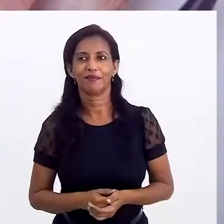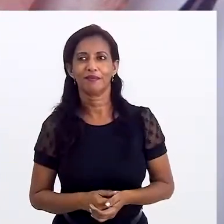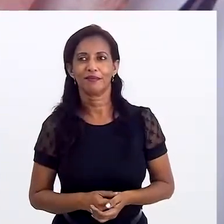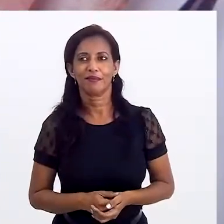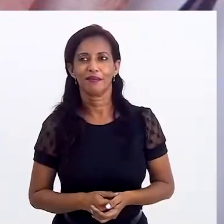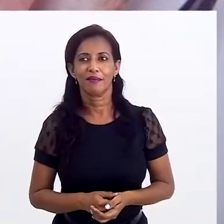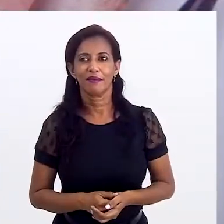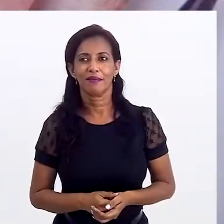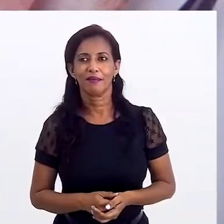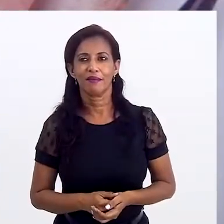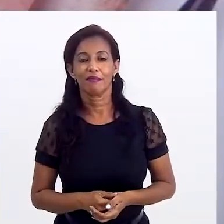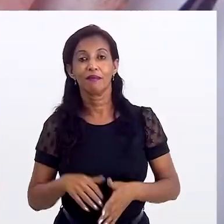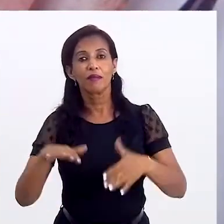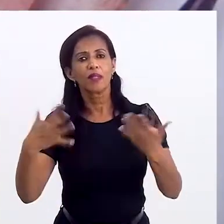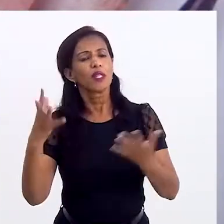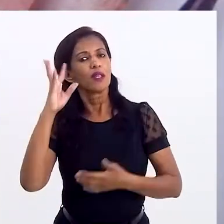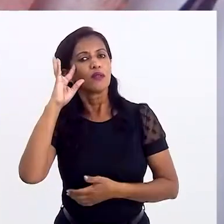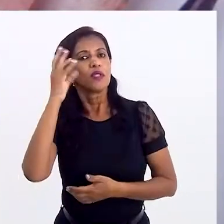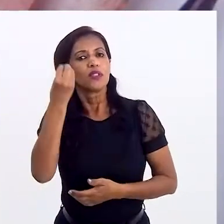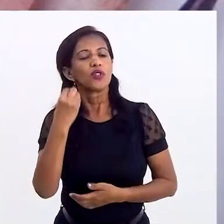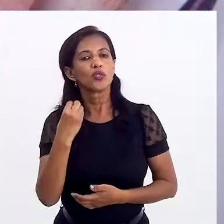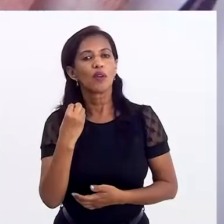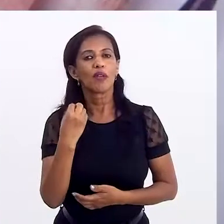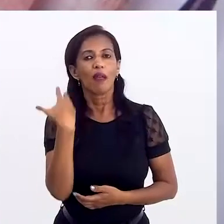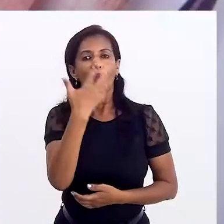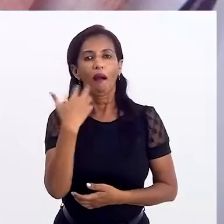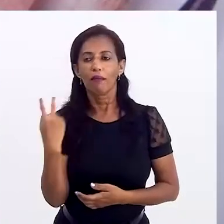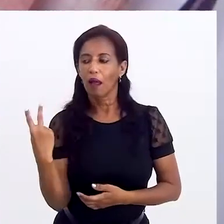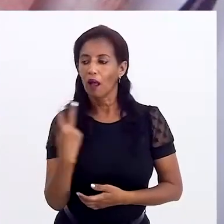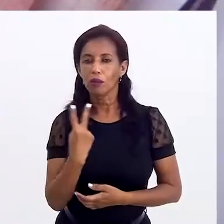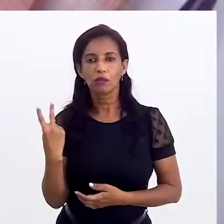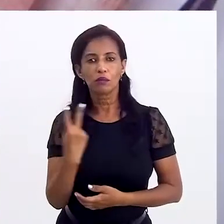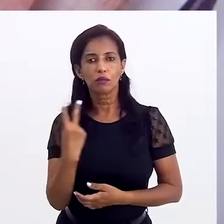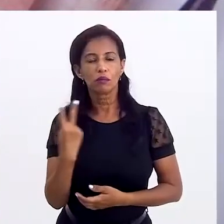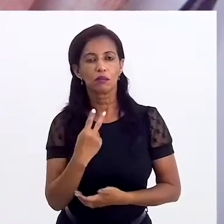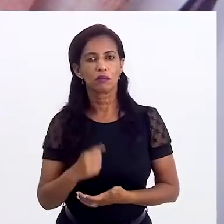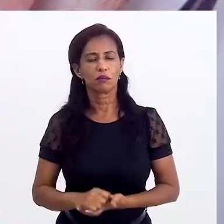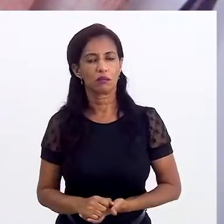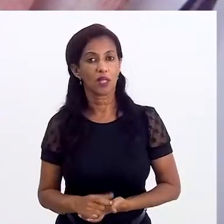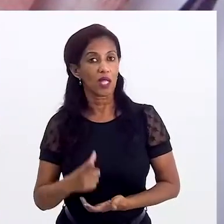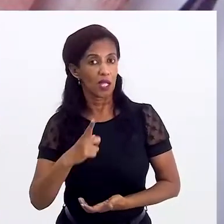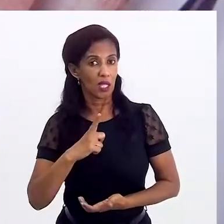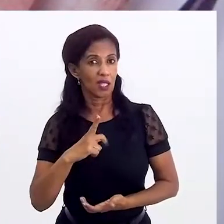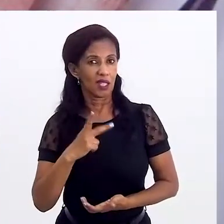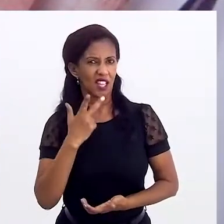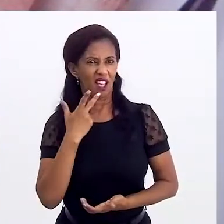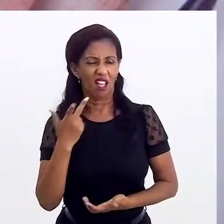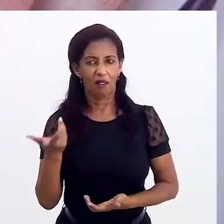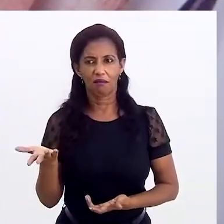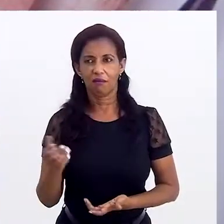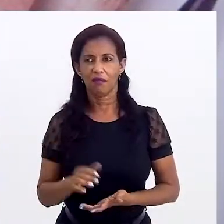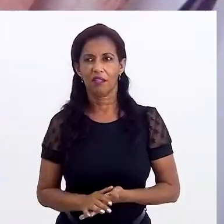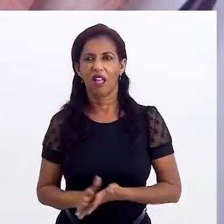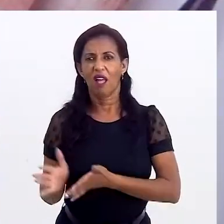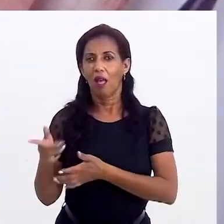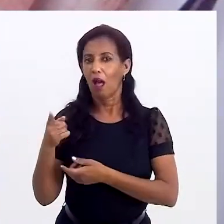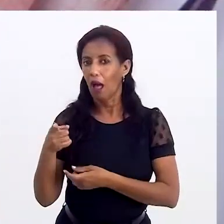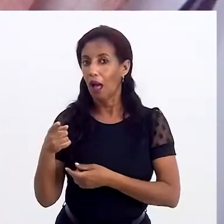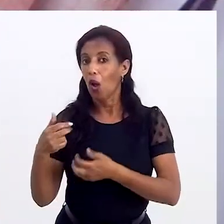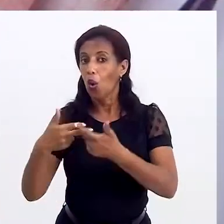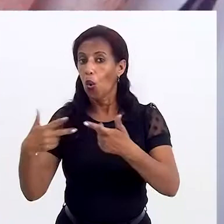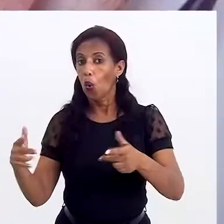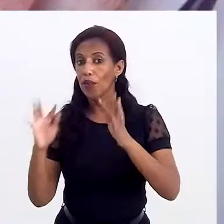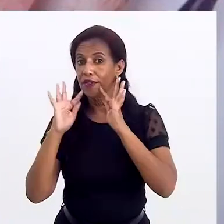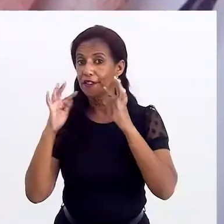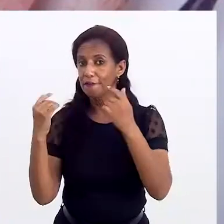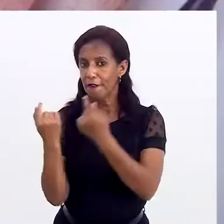vocês. E aí vocês resolvem cantar em dupla. E tem um ditado antigo que fala assim, negócios em família não dá certo. Esse